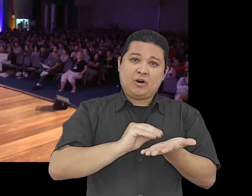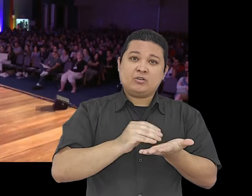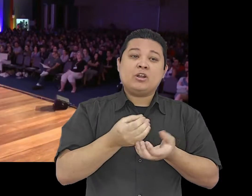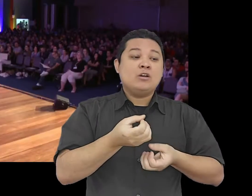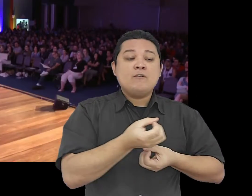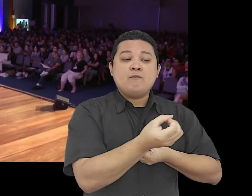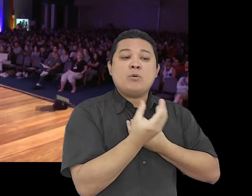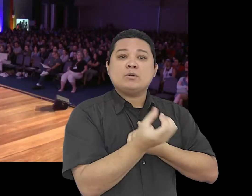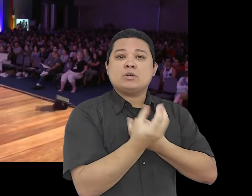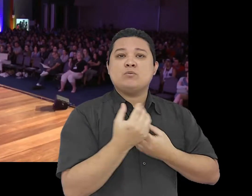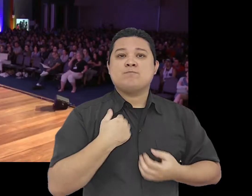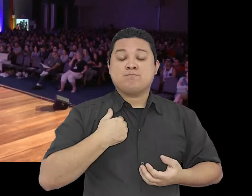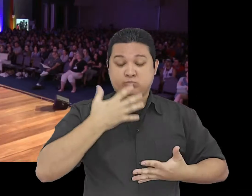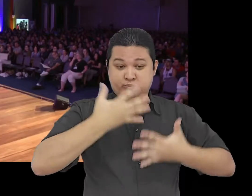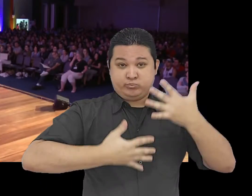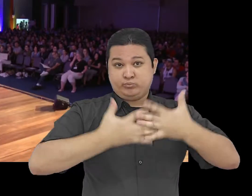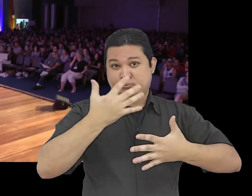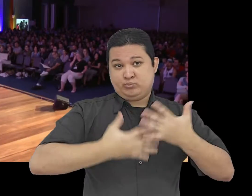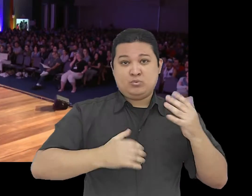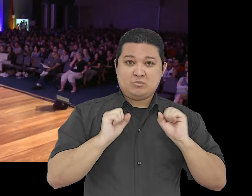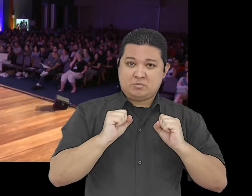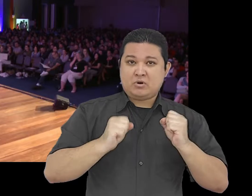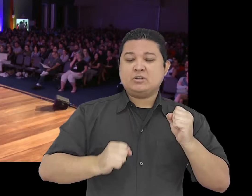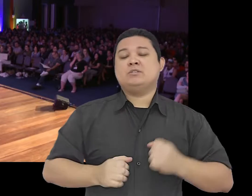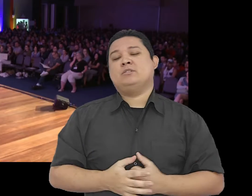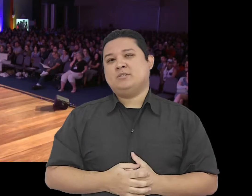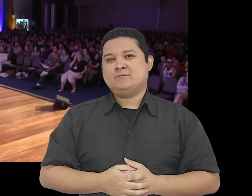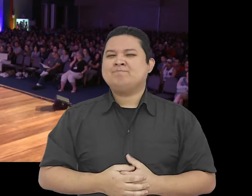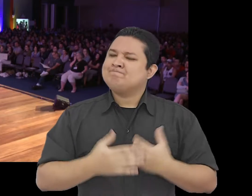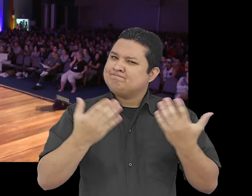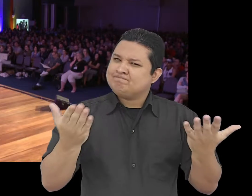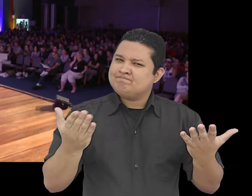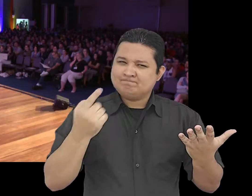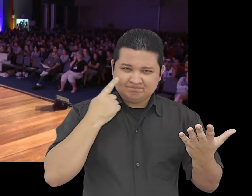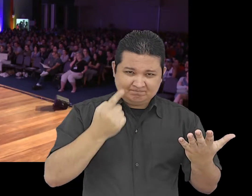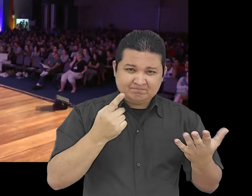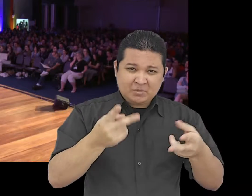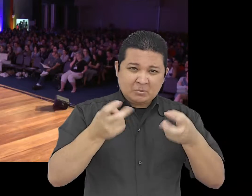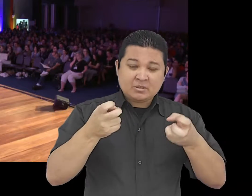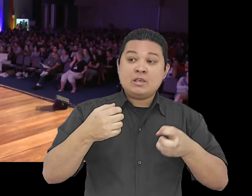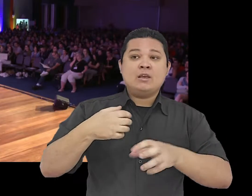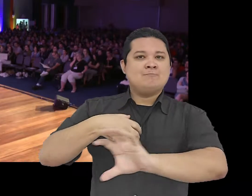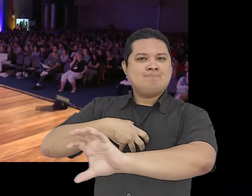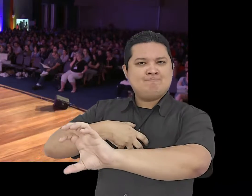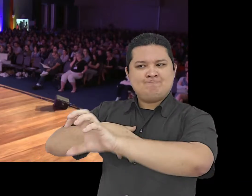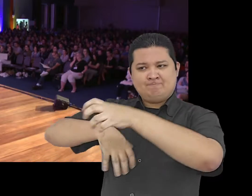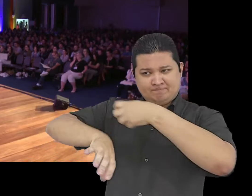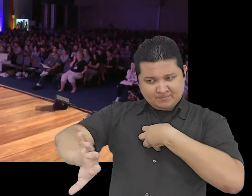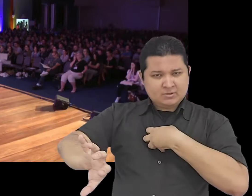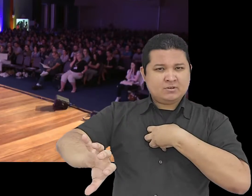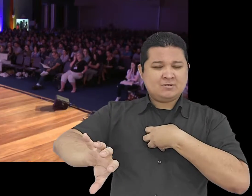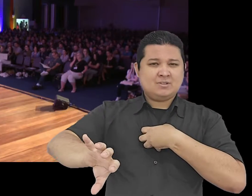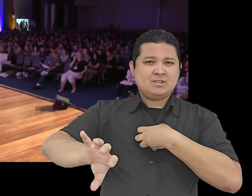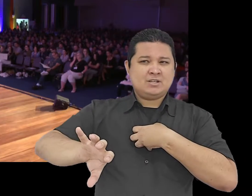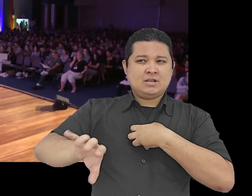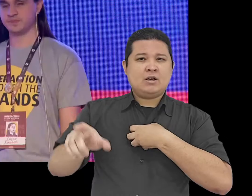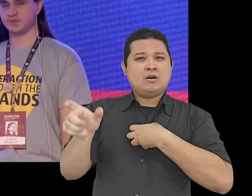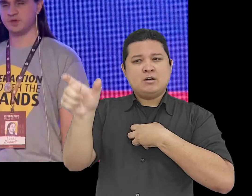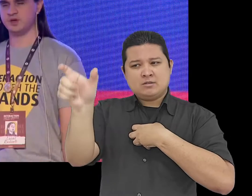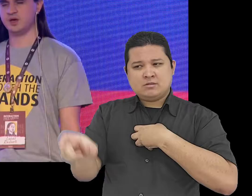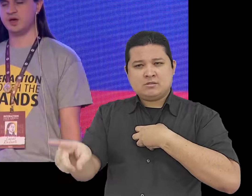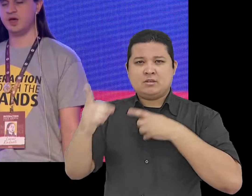Eu acho que já deu para perceber, mas se colocar no papel das pessoas com